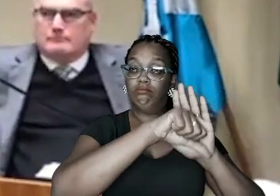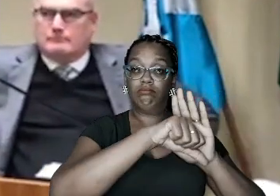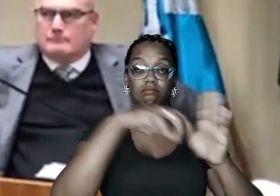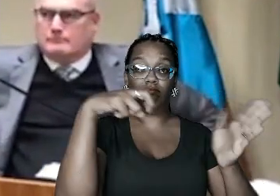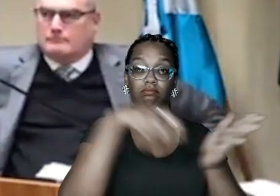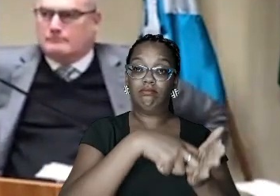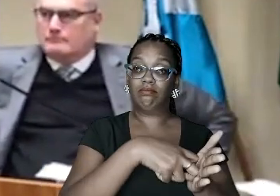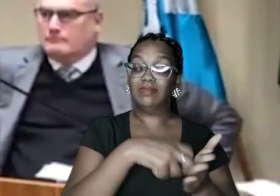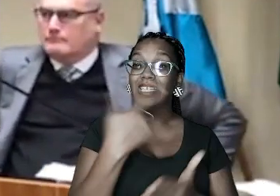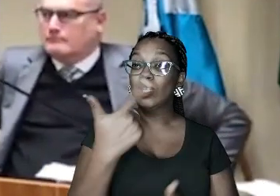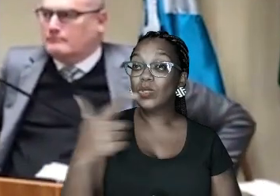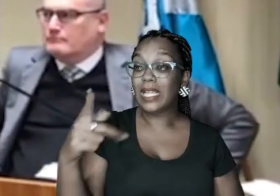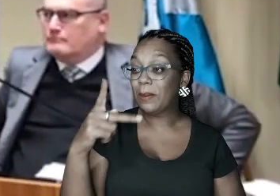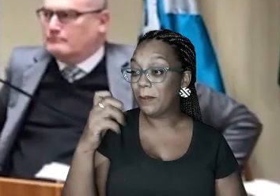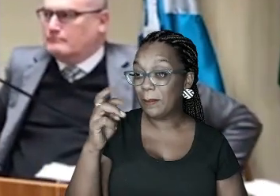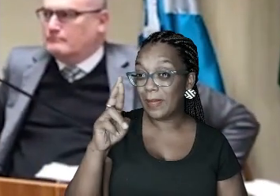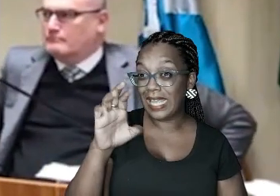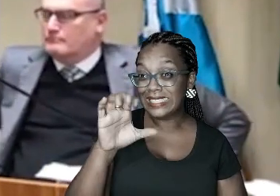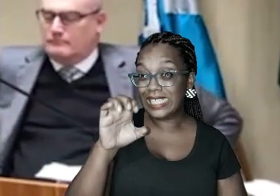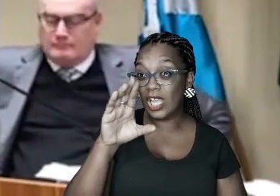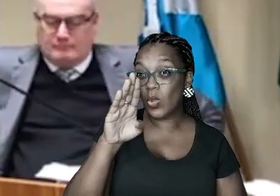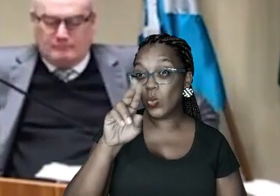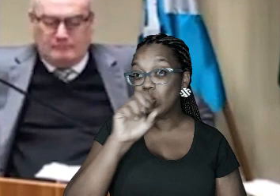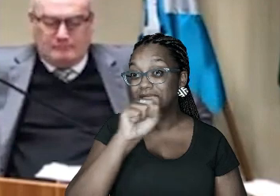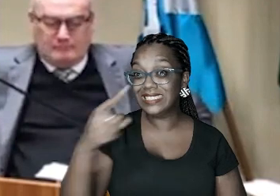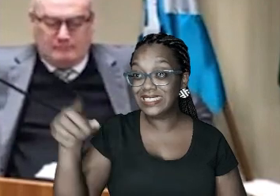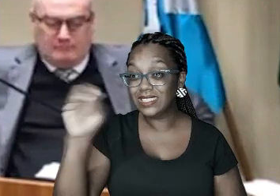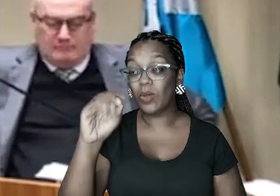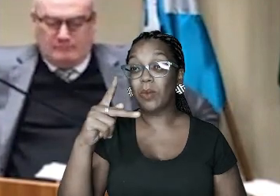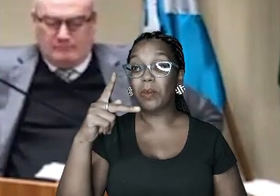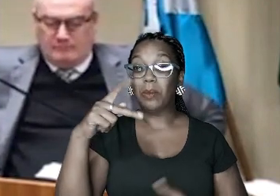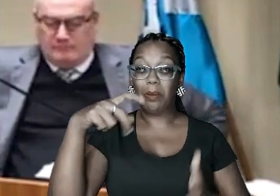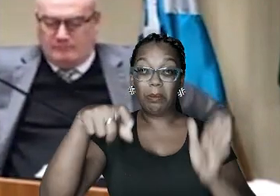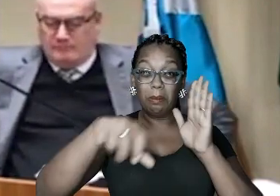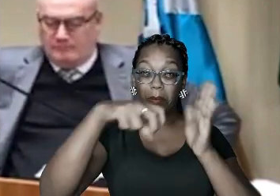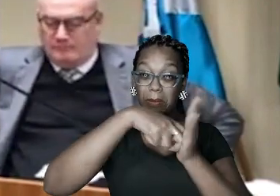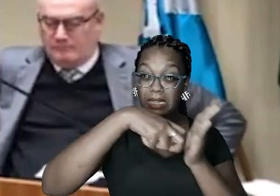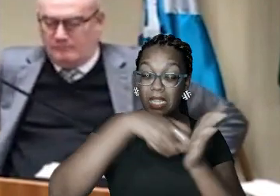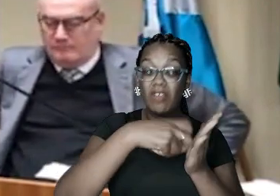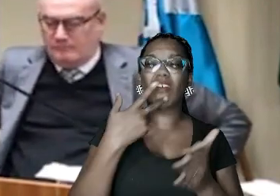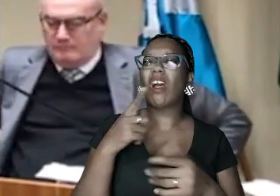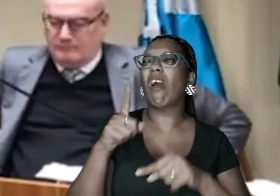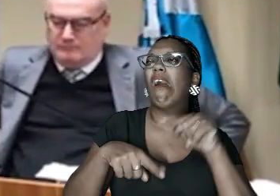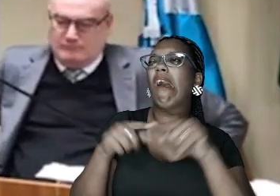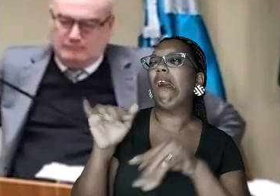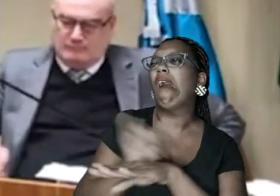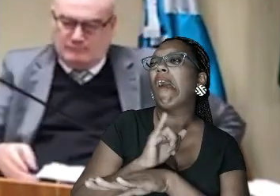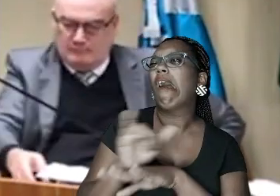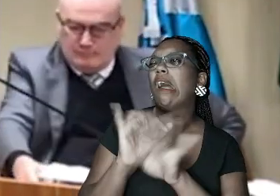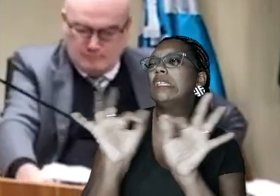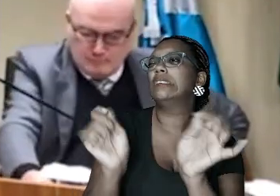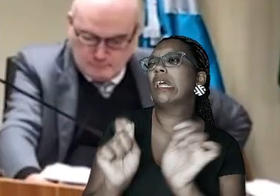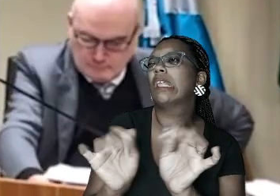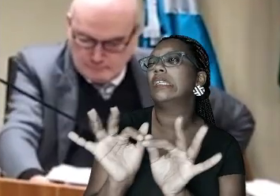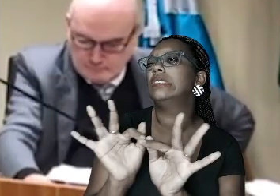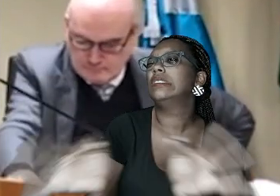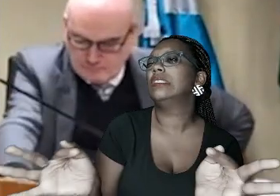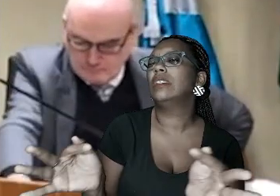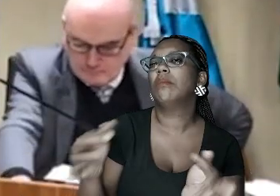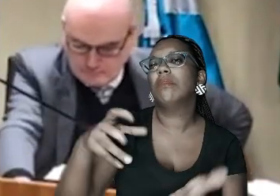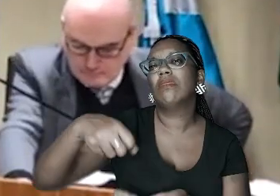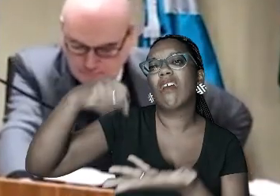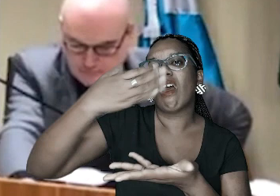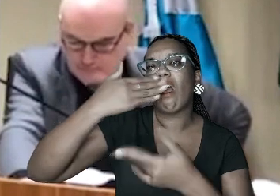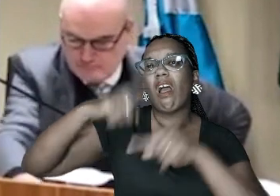percepção penal falando para o cara fazer algum servicinho qualquer simples ou dando cesta básica que vai